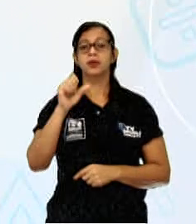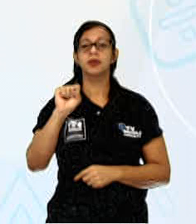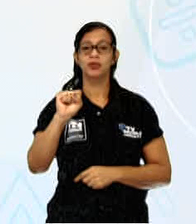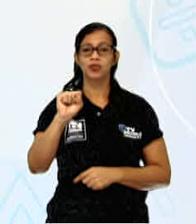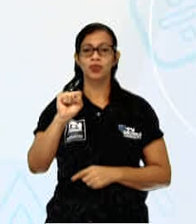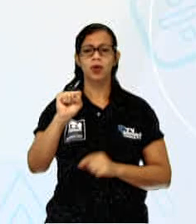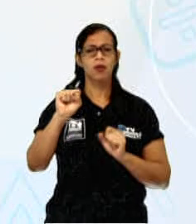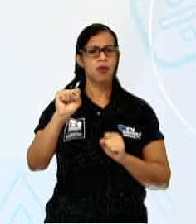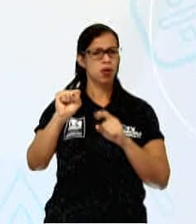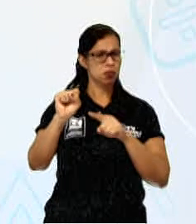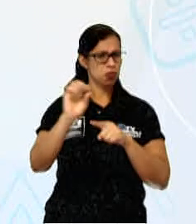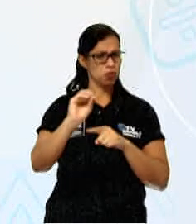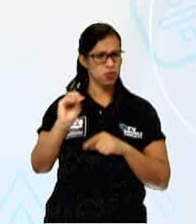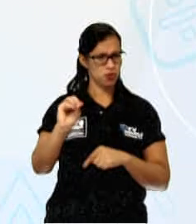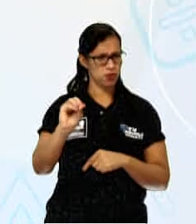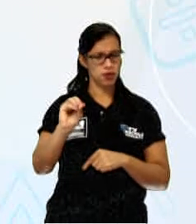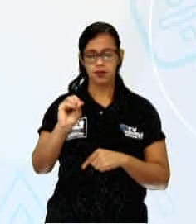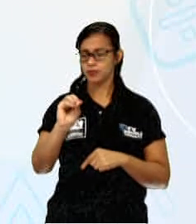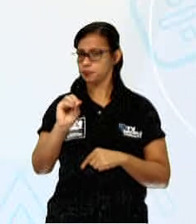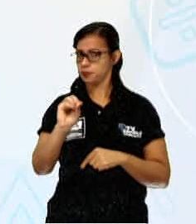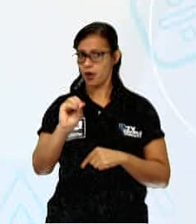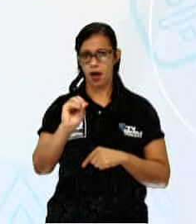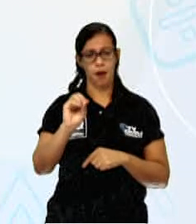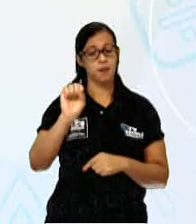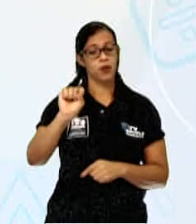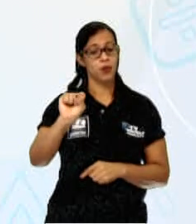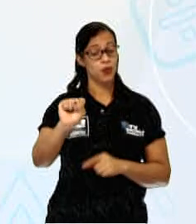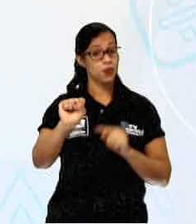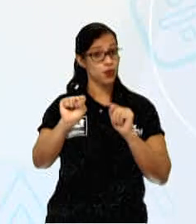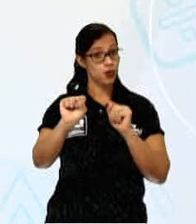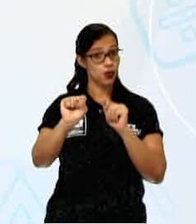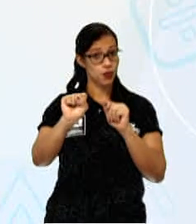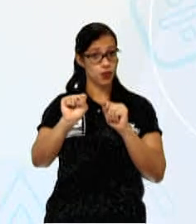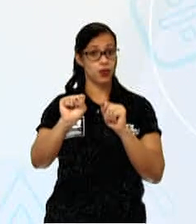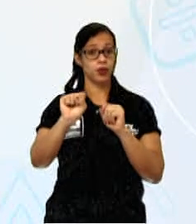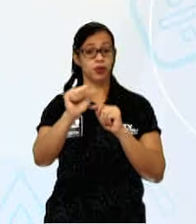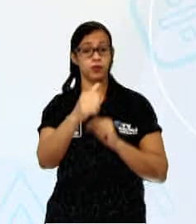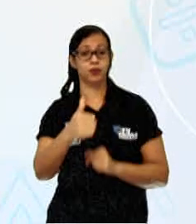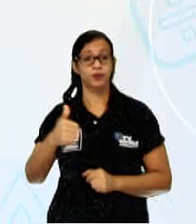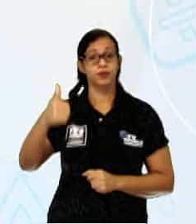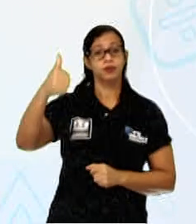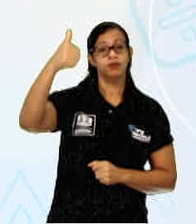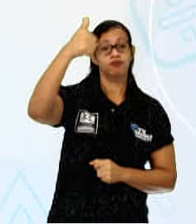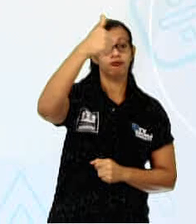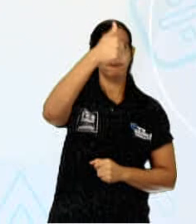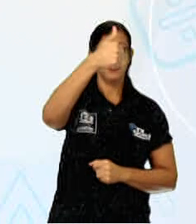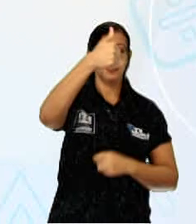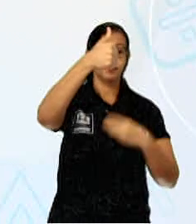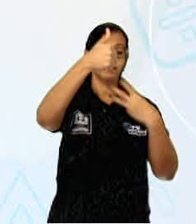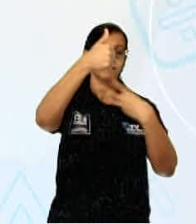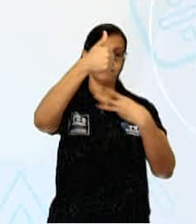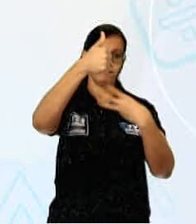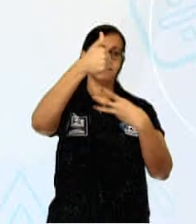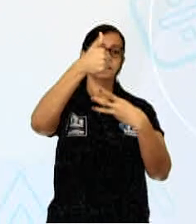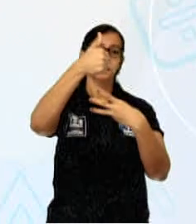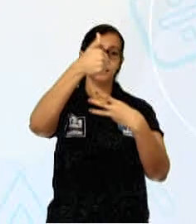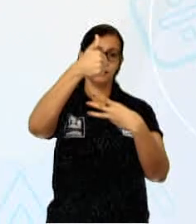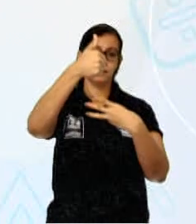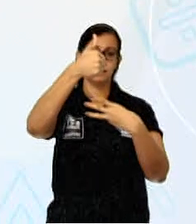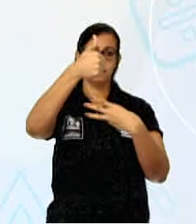algarismos vamos registrar 8 dezenas e vamos transformar 10 dezenas em uma